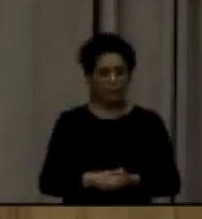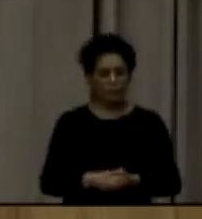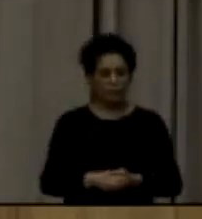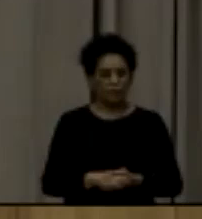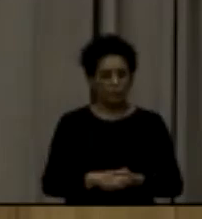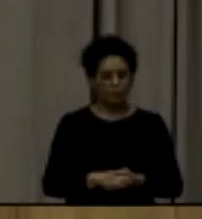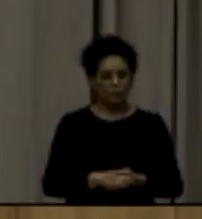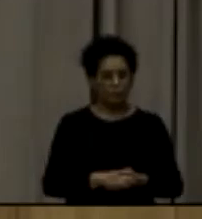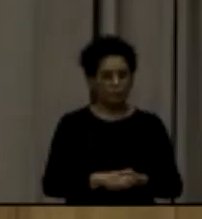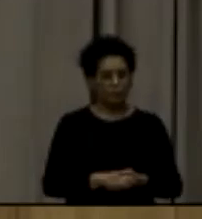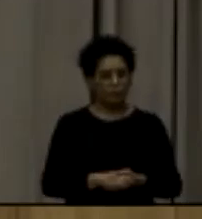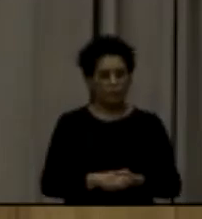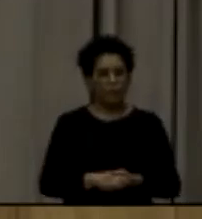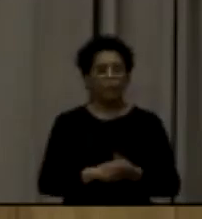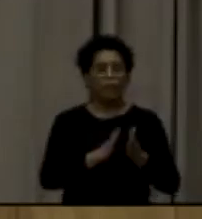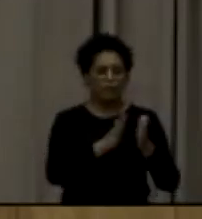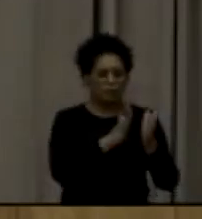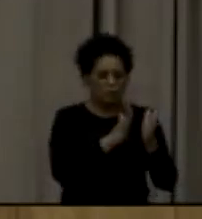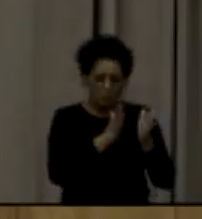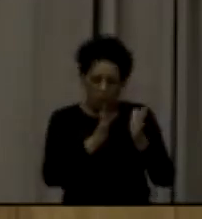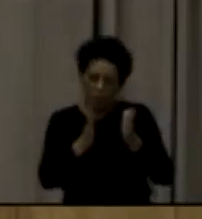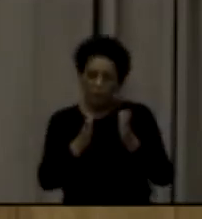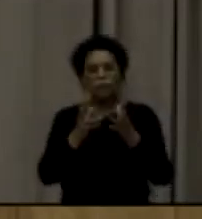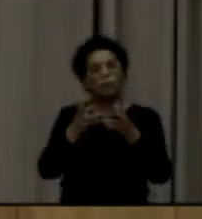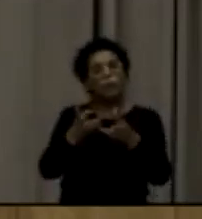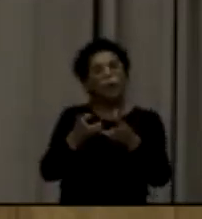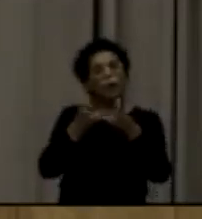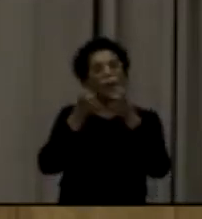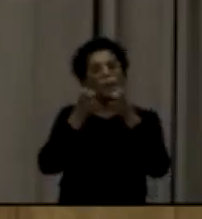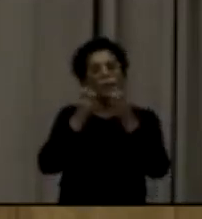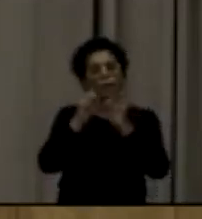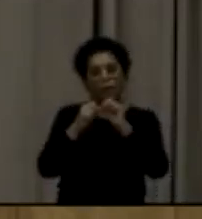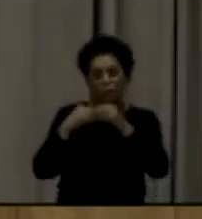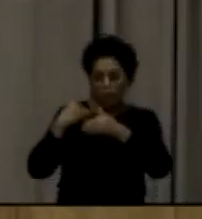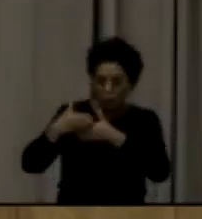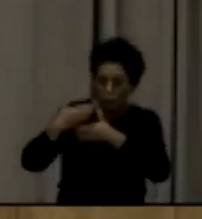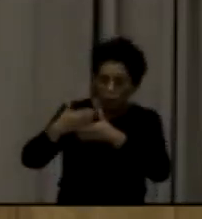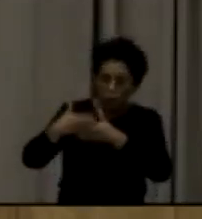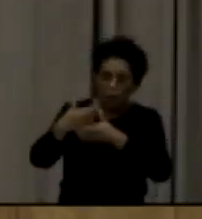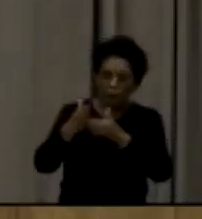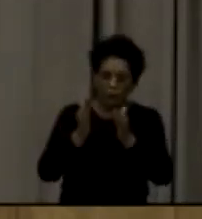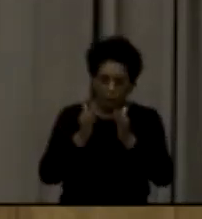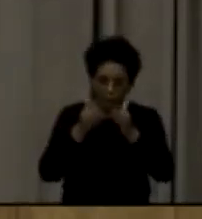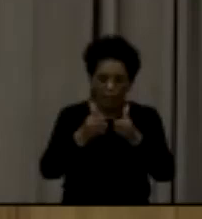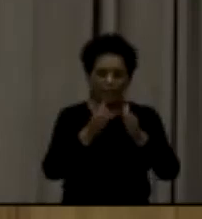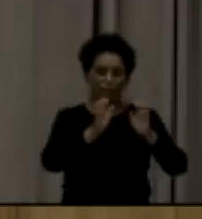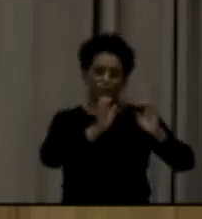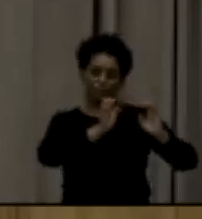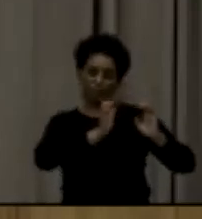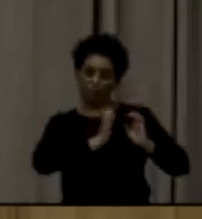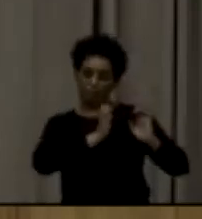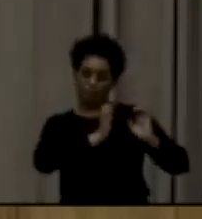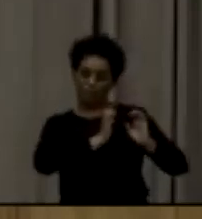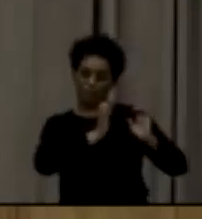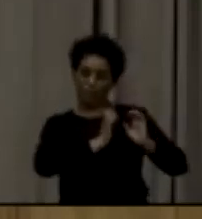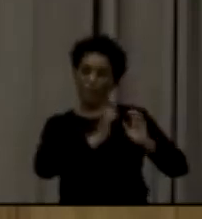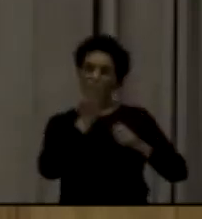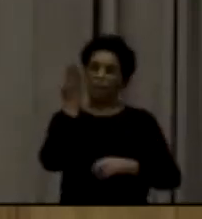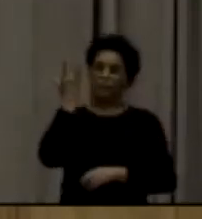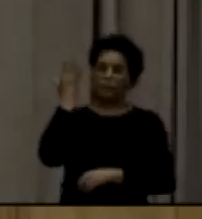Então, nós vemos, nesse último período, um forte avanço da concentração de riqueza. Na última